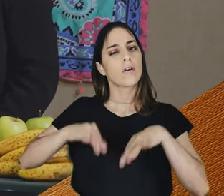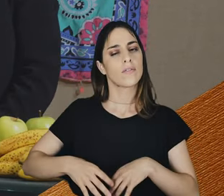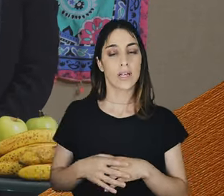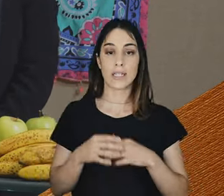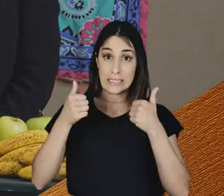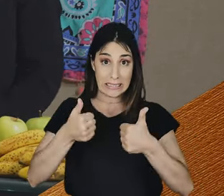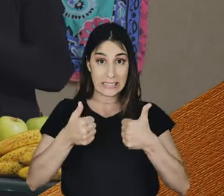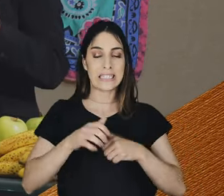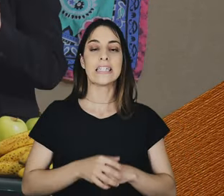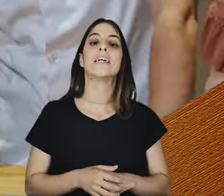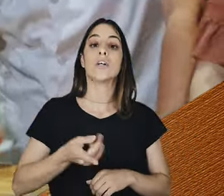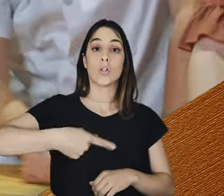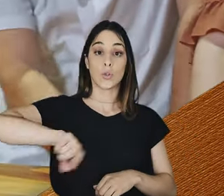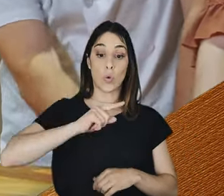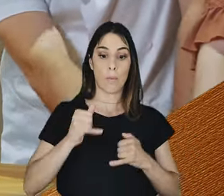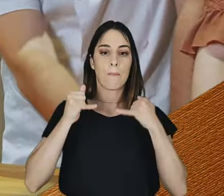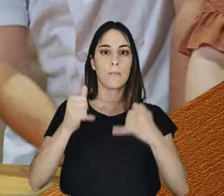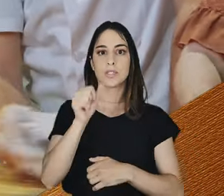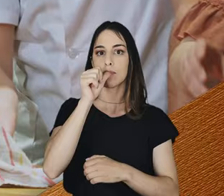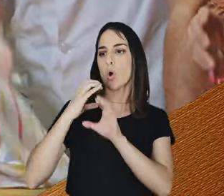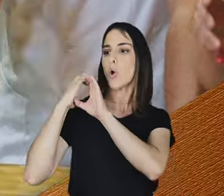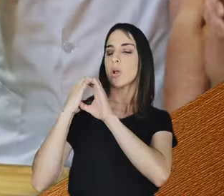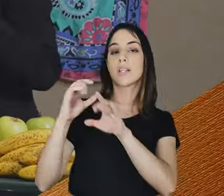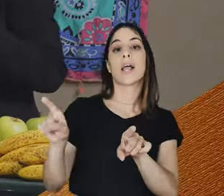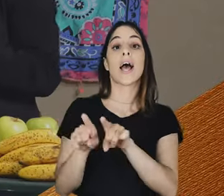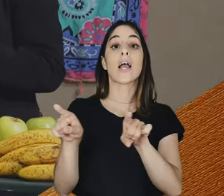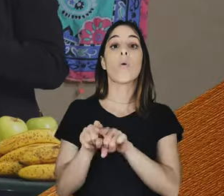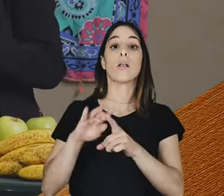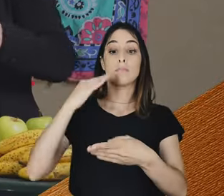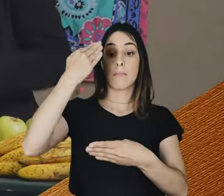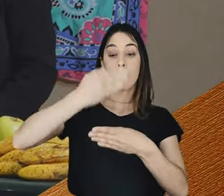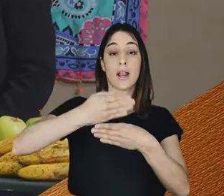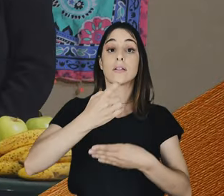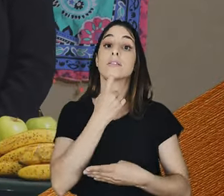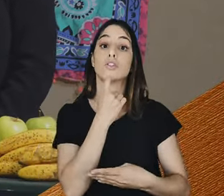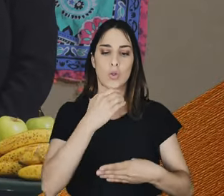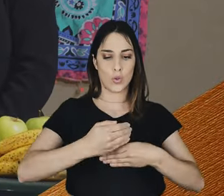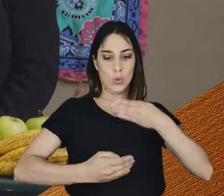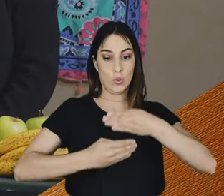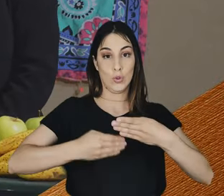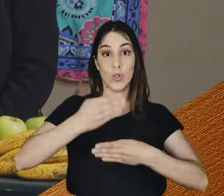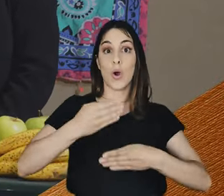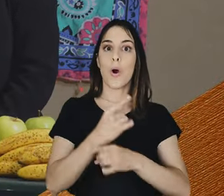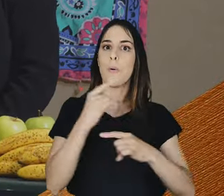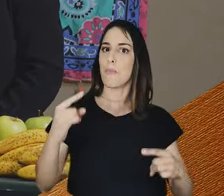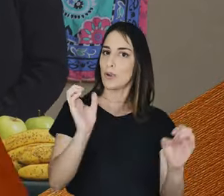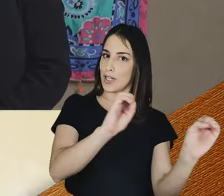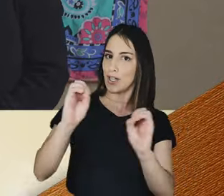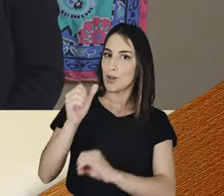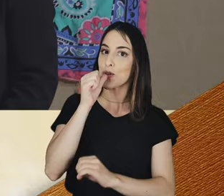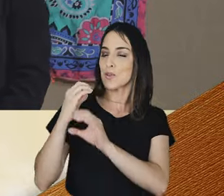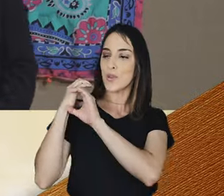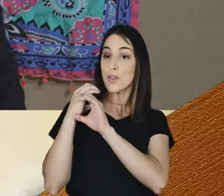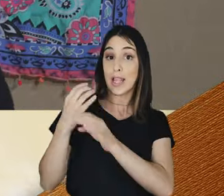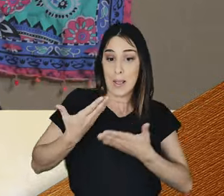sim. Eu posso definir que o próximo coquetel é uma parede de tijolos. Mas atenção, tijolos maravilhosos, não é? Porque nenhum coquetel deve ser muito pesado pelo